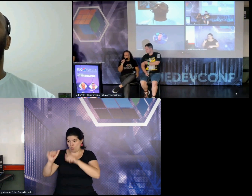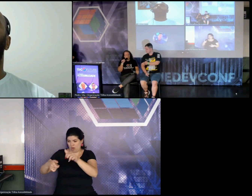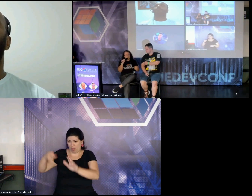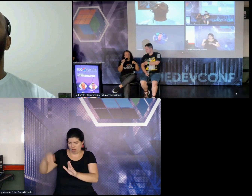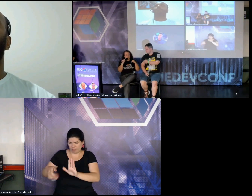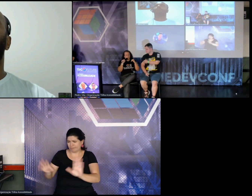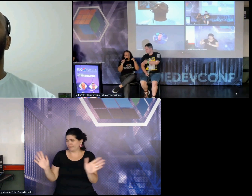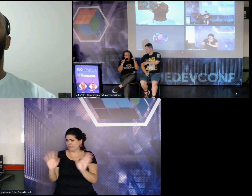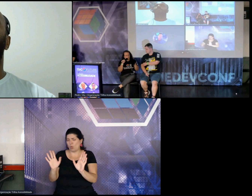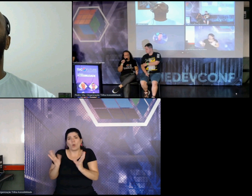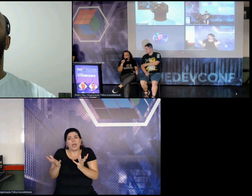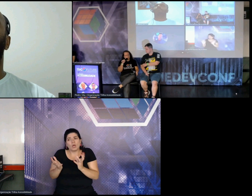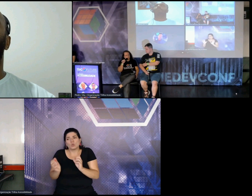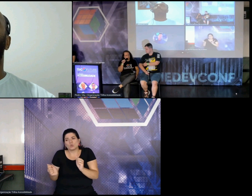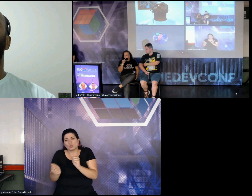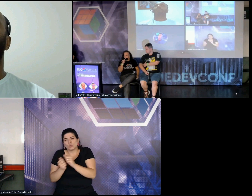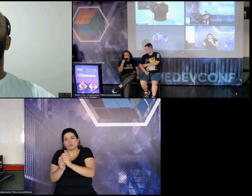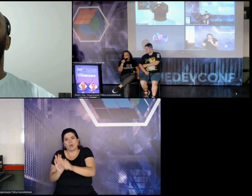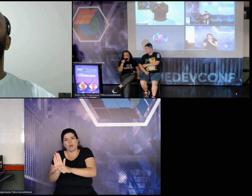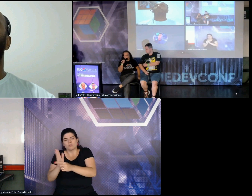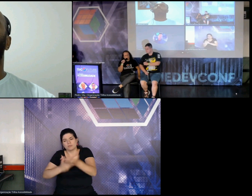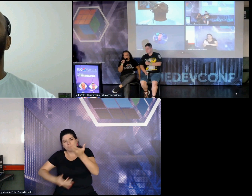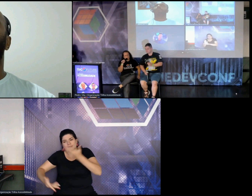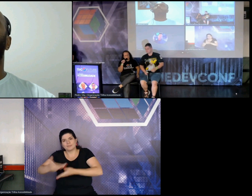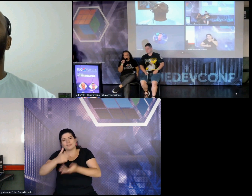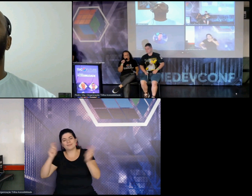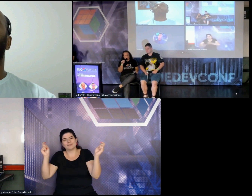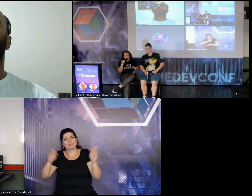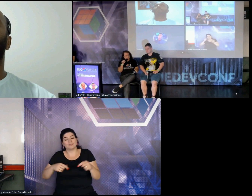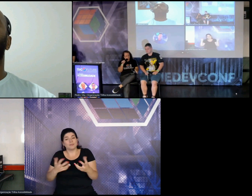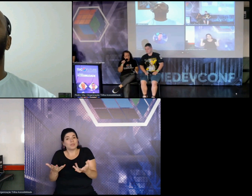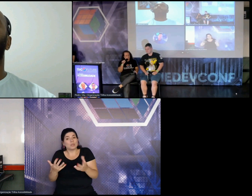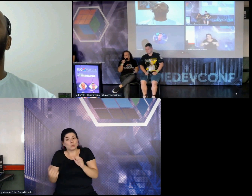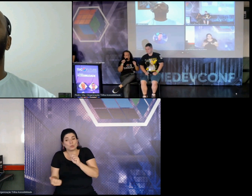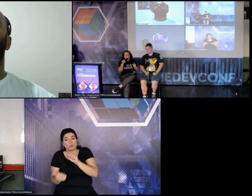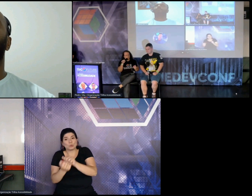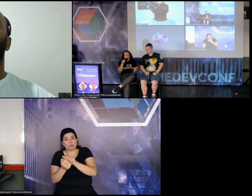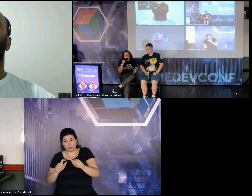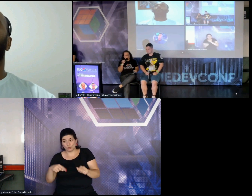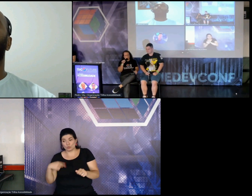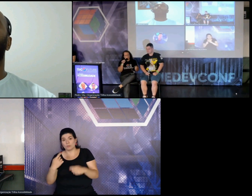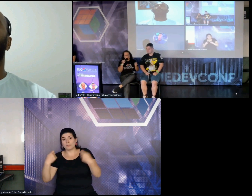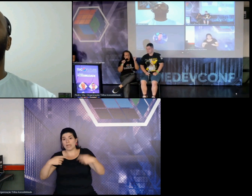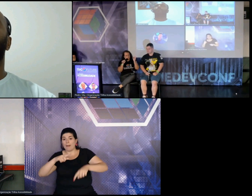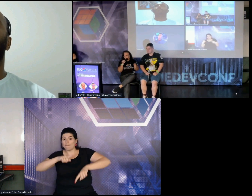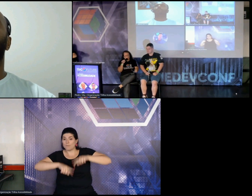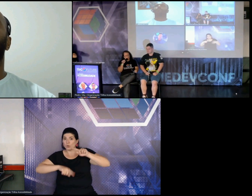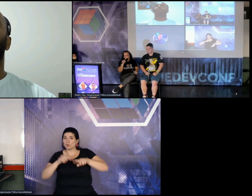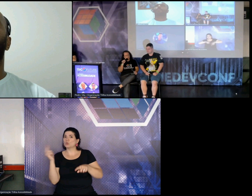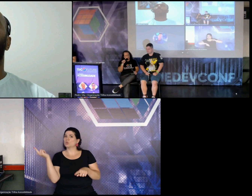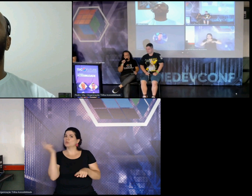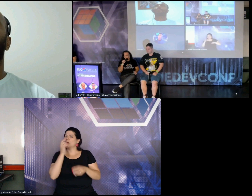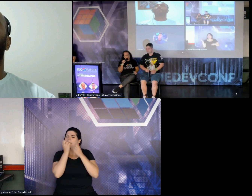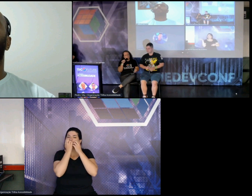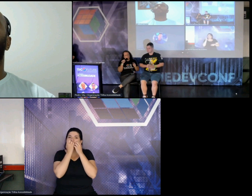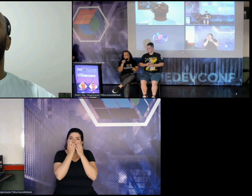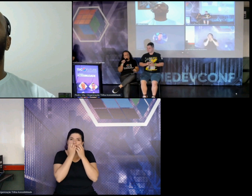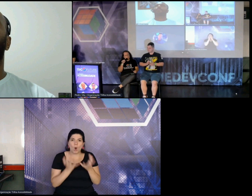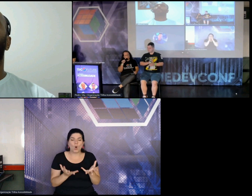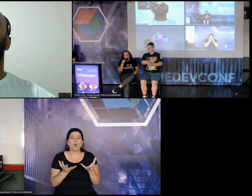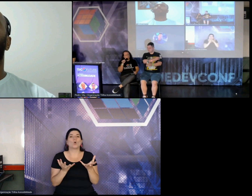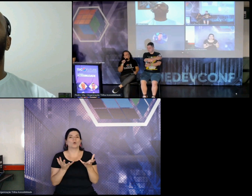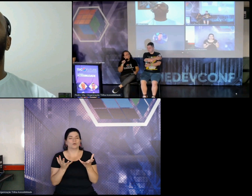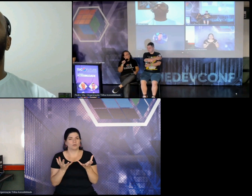dentro, eu quero trabalhar colaborativamente com vocês, porque a gente precisa junto fazer com que esse produto seja tão bom quanto ele é hoje e